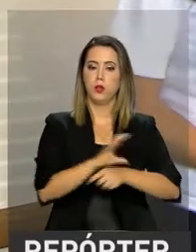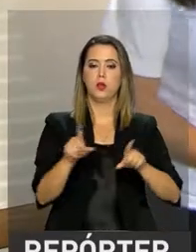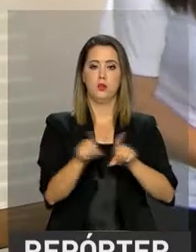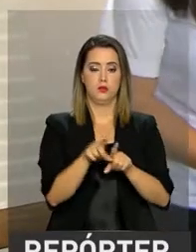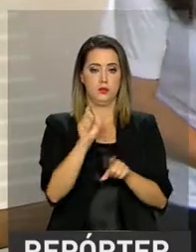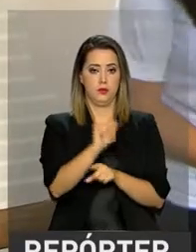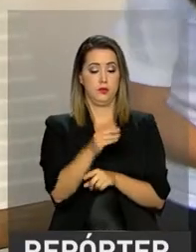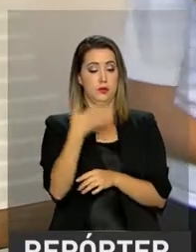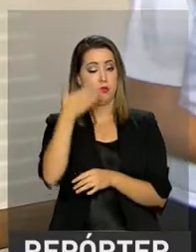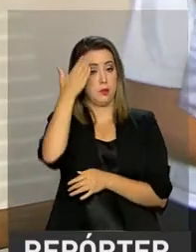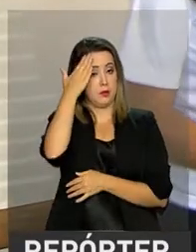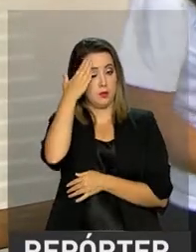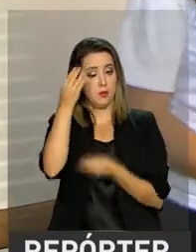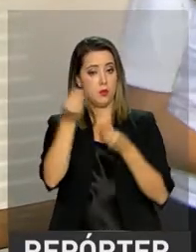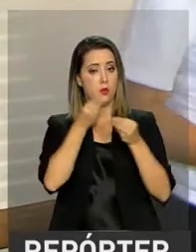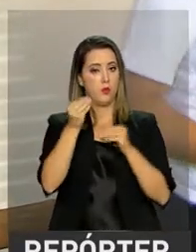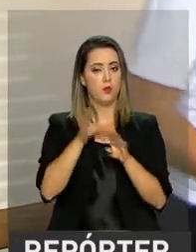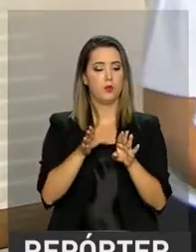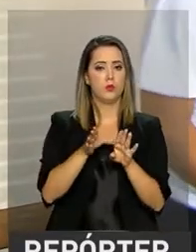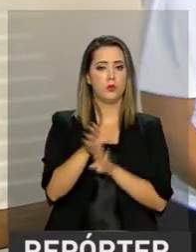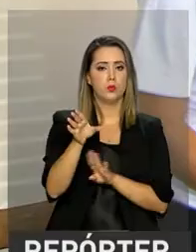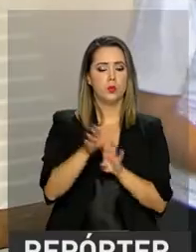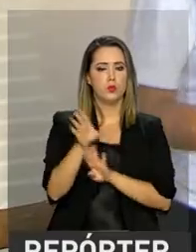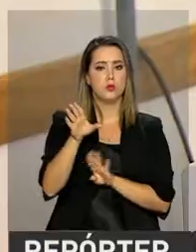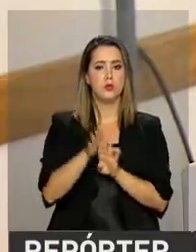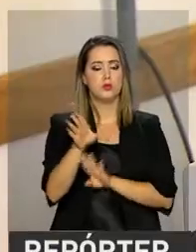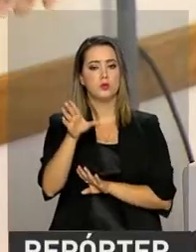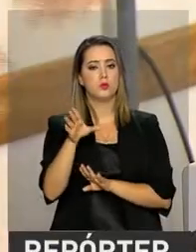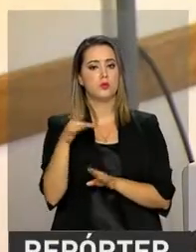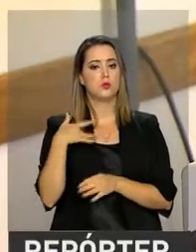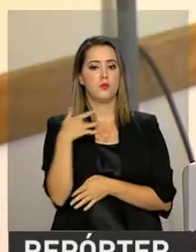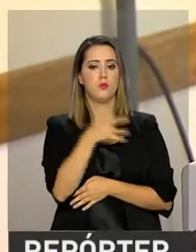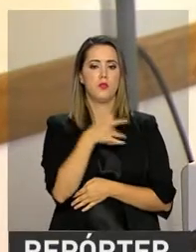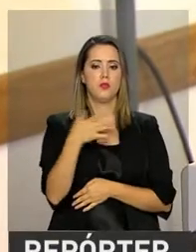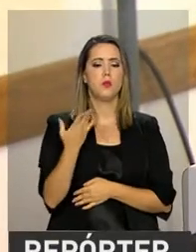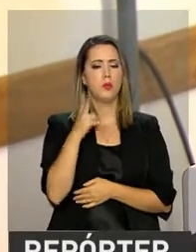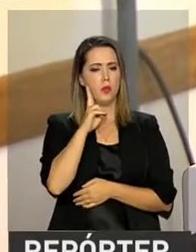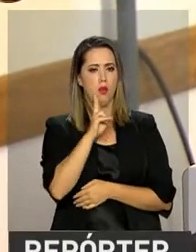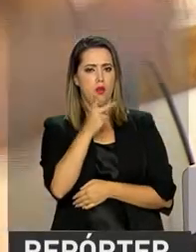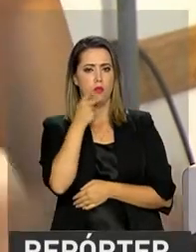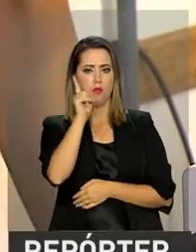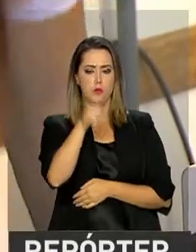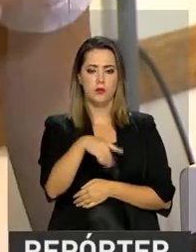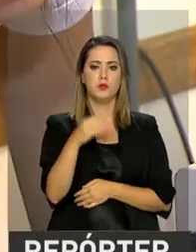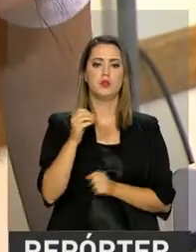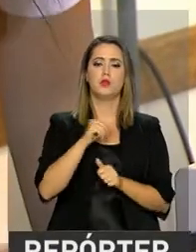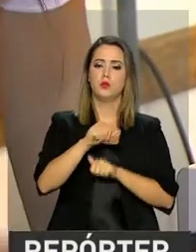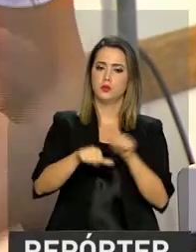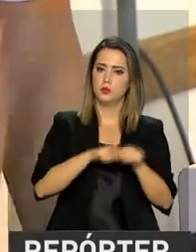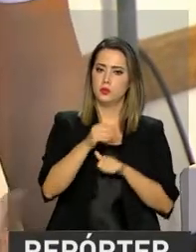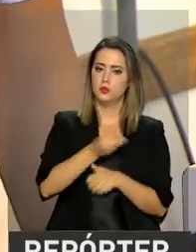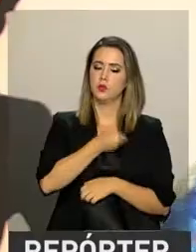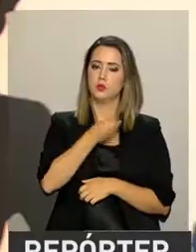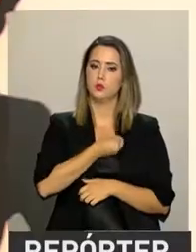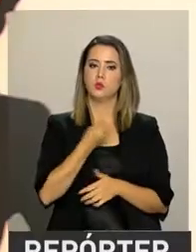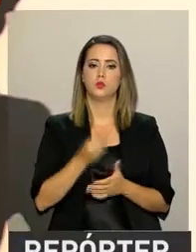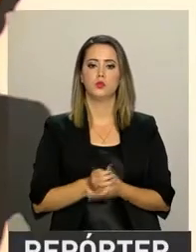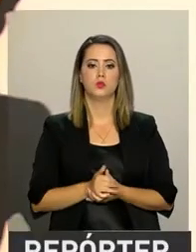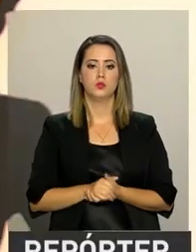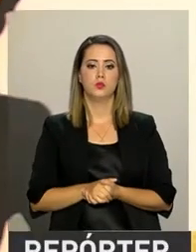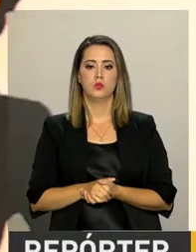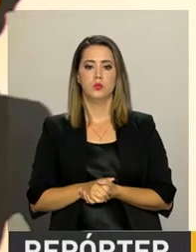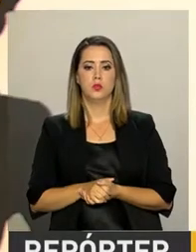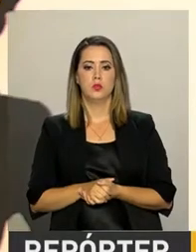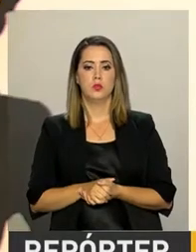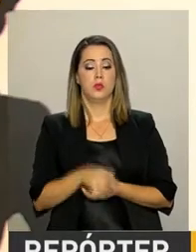recebeu orientações sobre saúde. Para ele, escutar o que os profissionais têm a dizer pode fazer a diferença. Eu acho muito